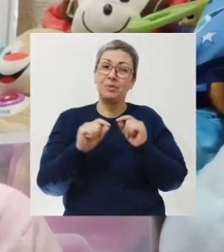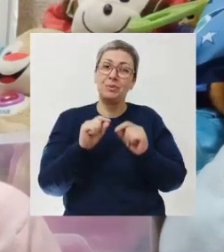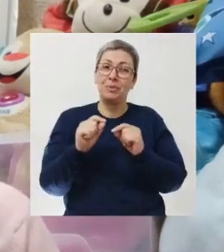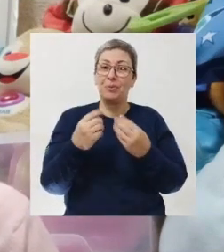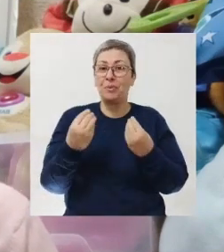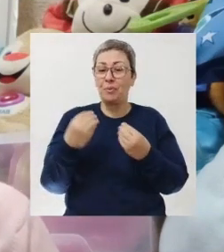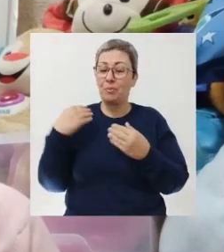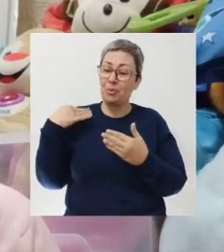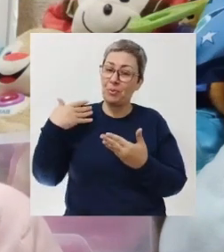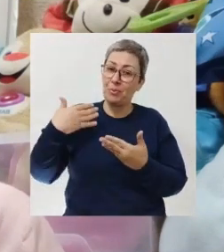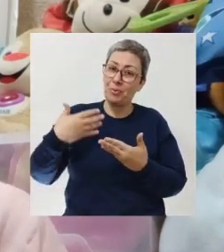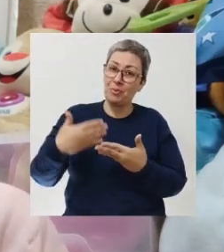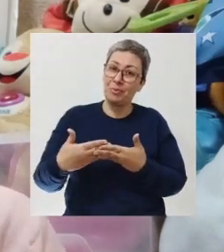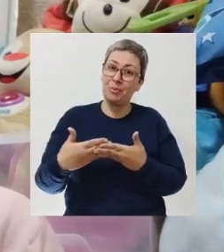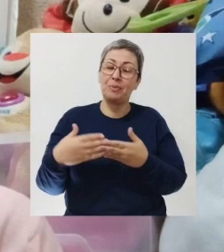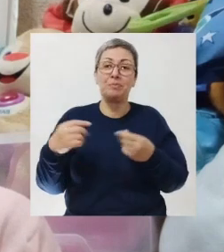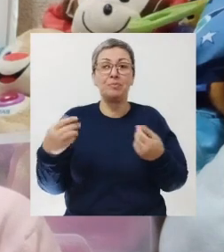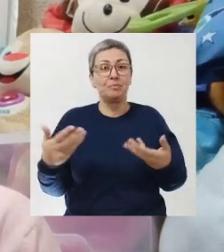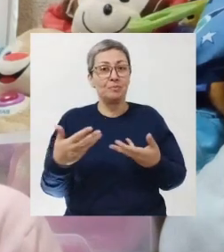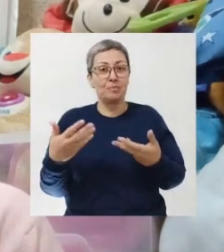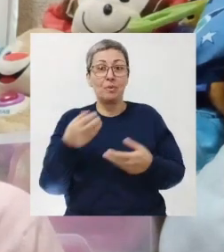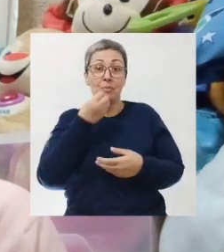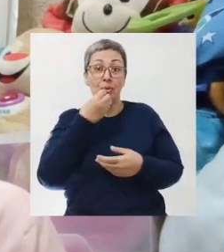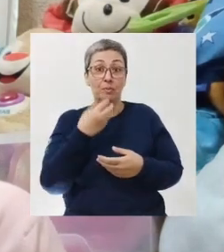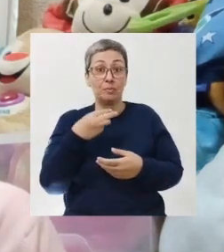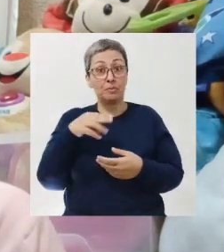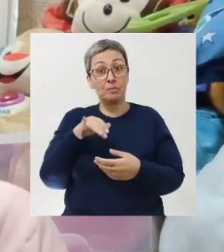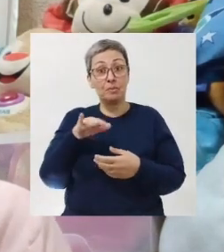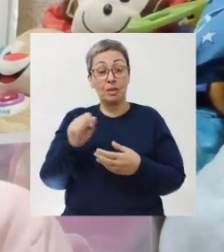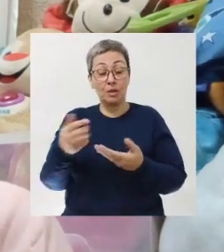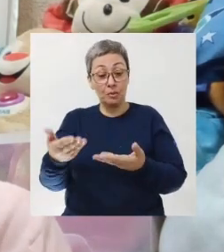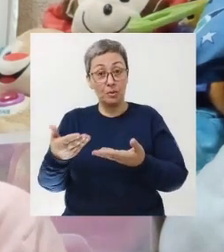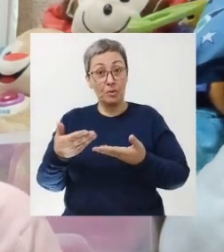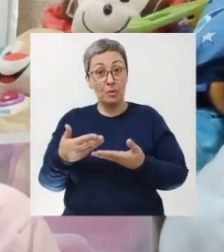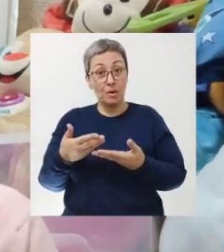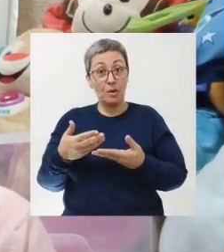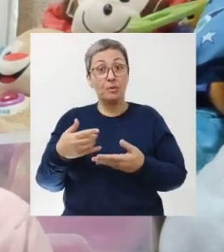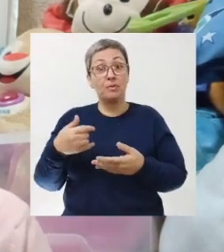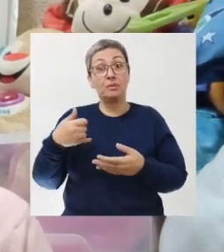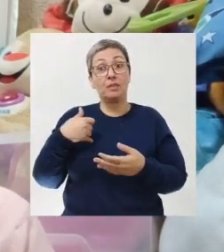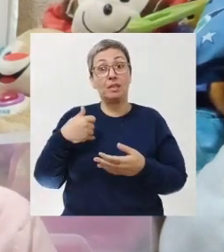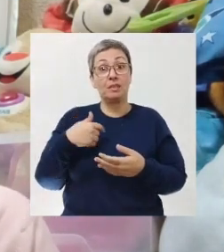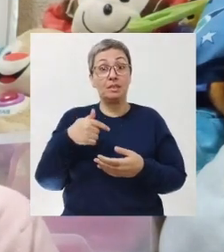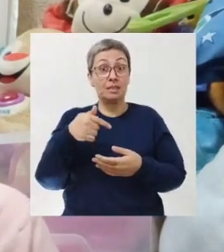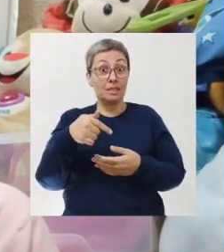da nossa... Foi uma jornada aqui, né? Bom, o Miguel, ele veio pra gente